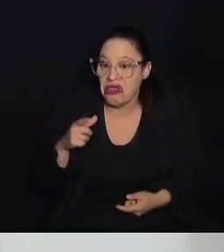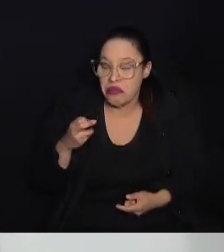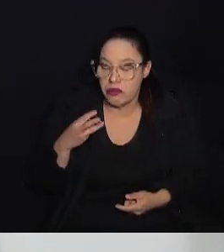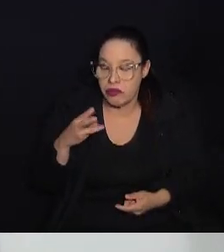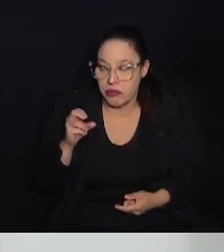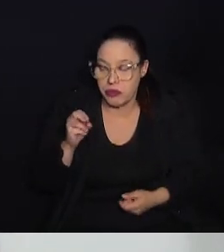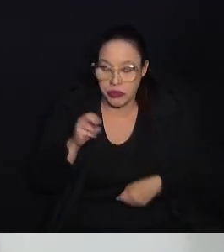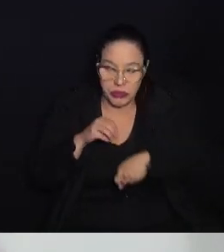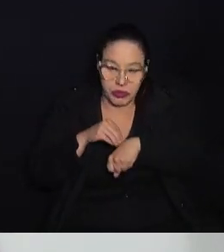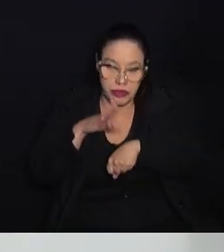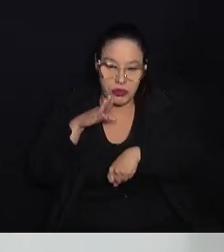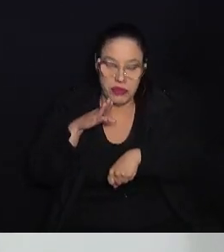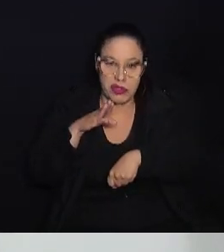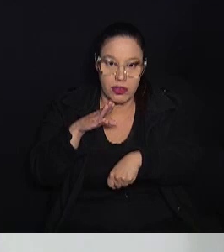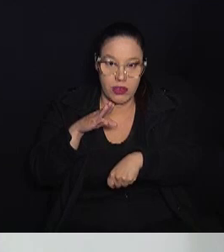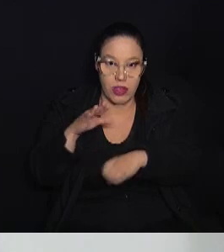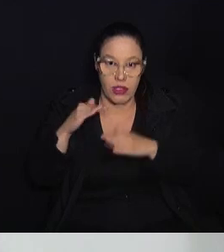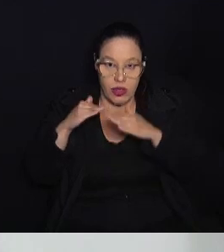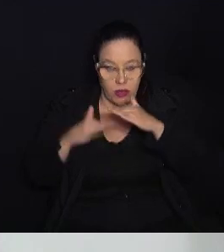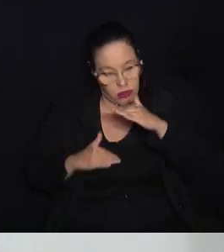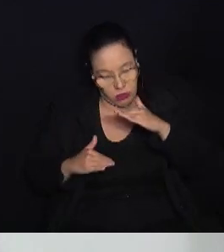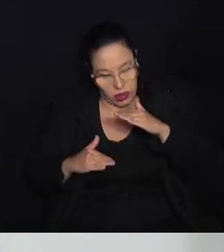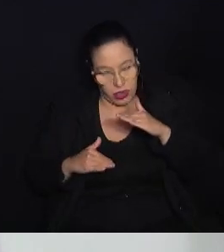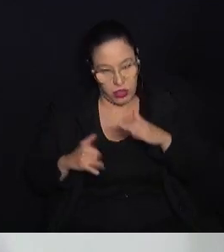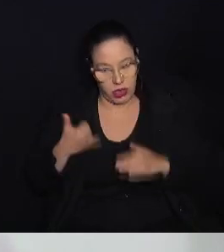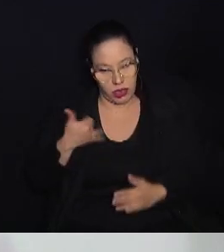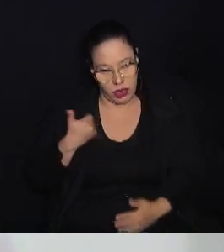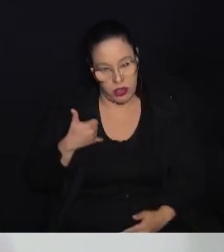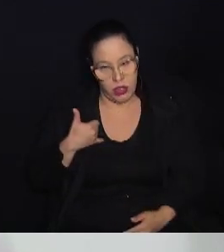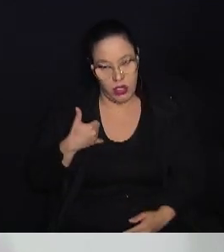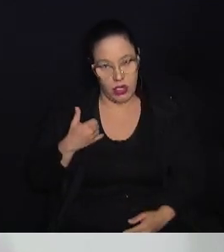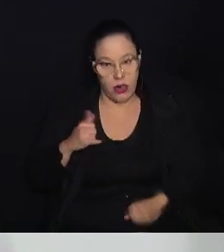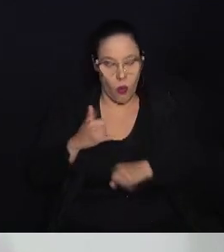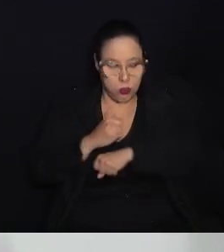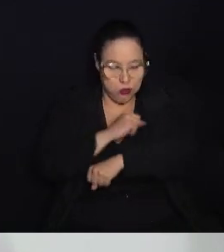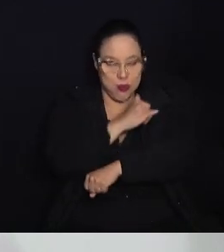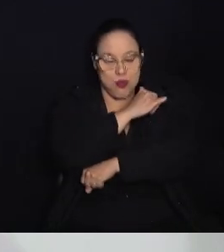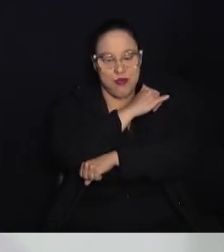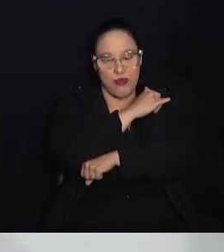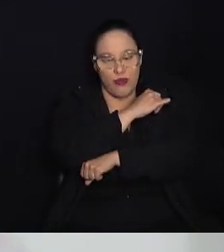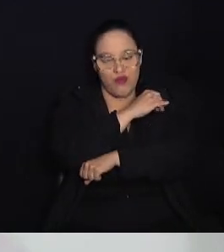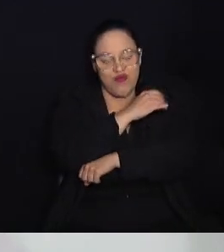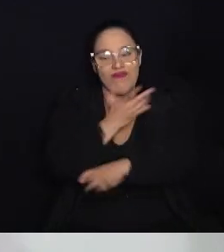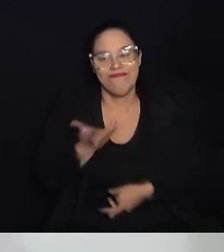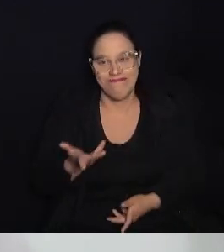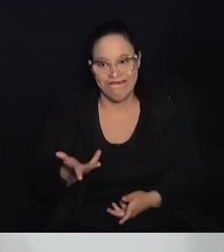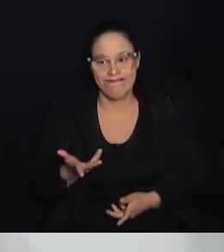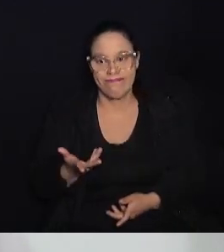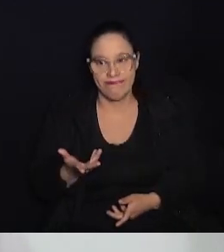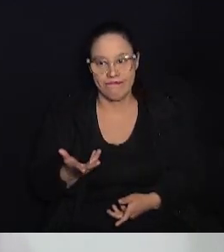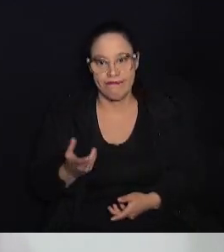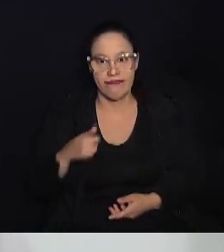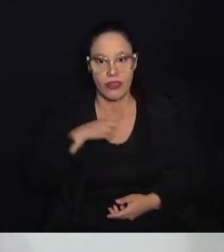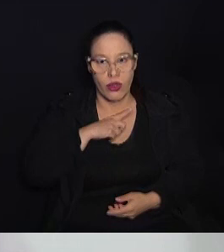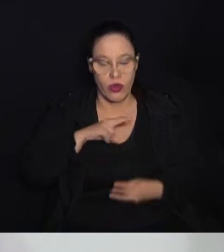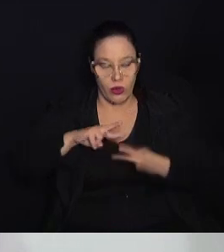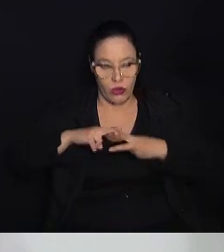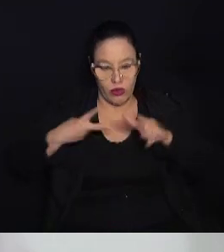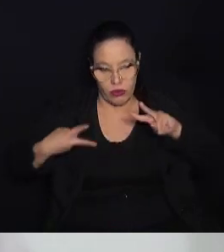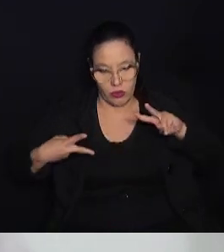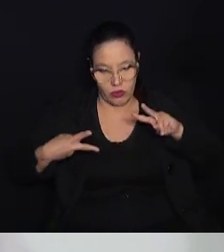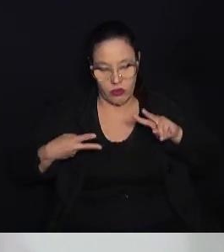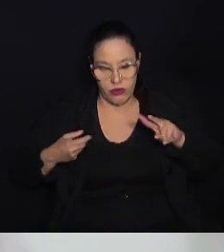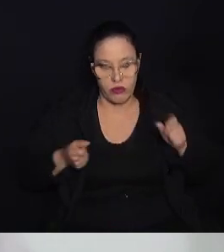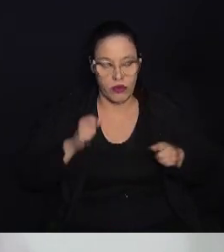têm 35 anos, as mais, que estão abaixo dessa idade, as que têm obesidade e sobrepeso e que têm